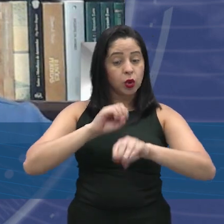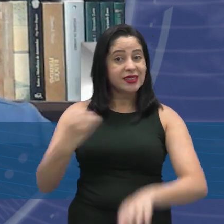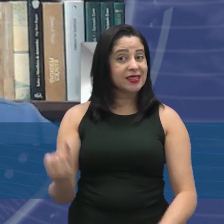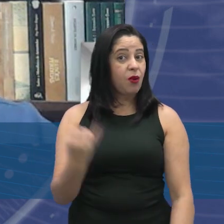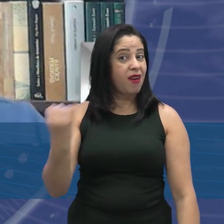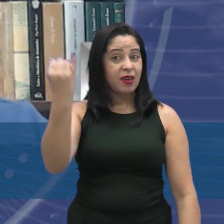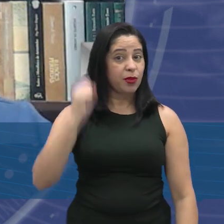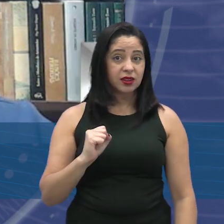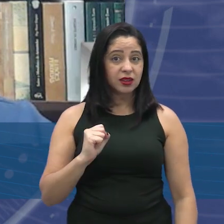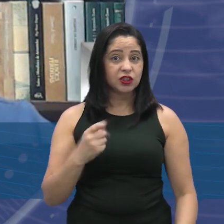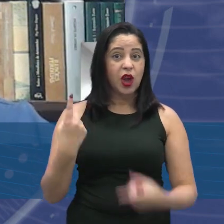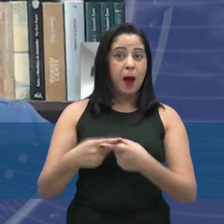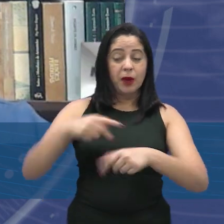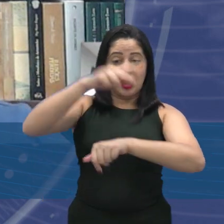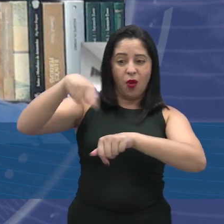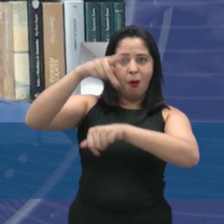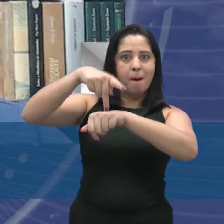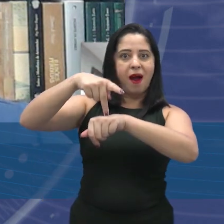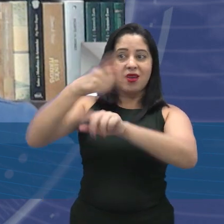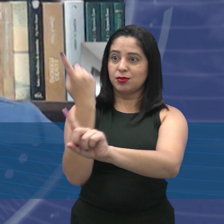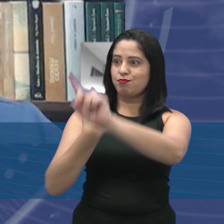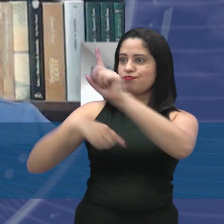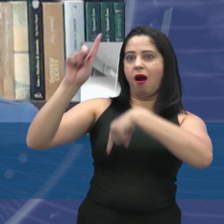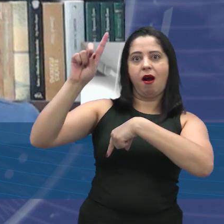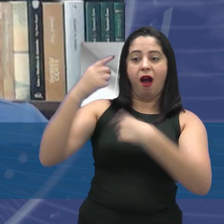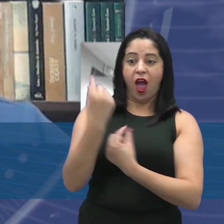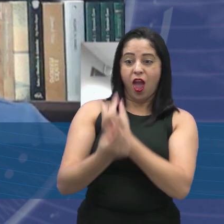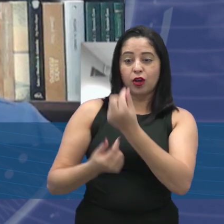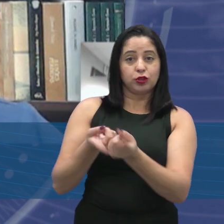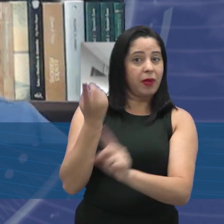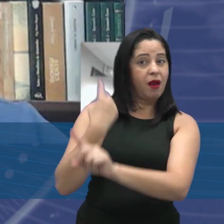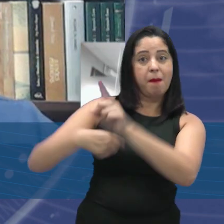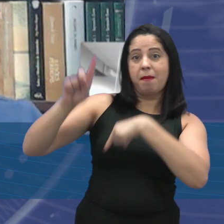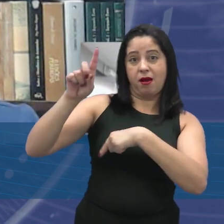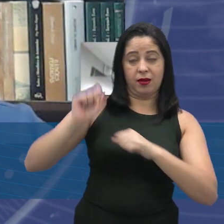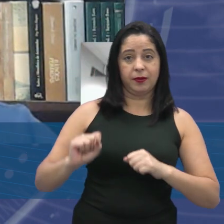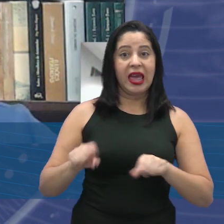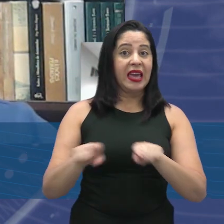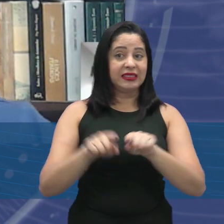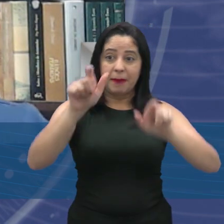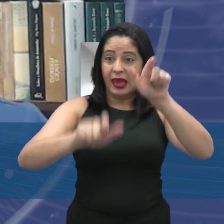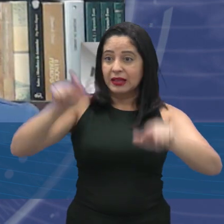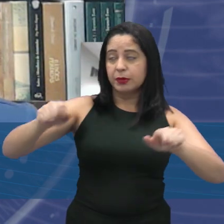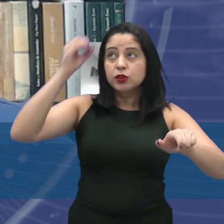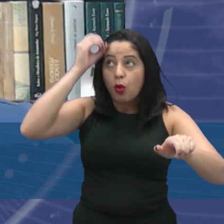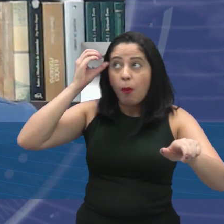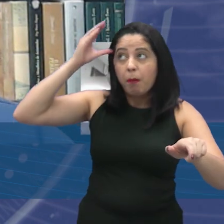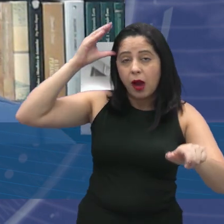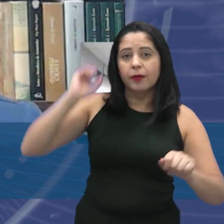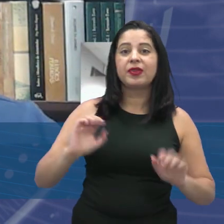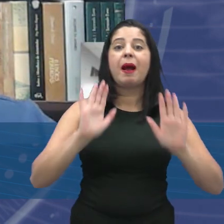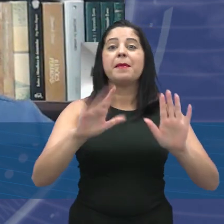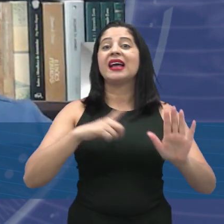para o crescimento econômico do país e, como você mesmo disse, para o crescimento pessoal. Mas existe um segundo